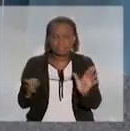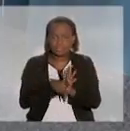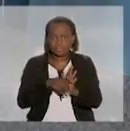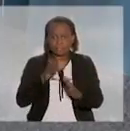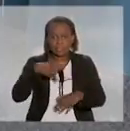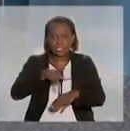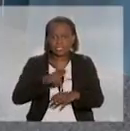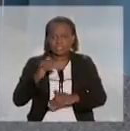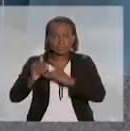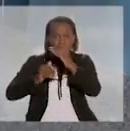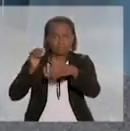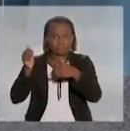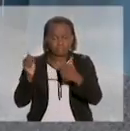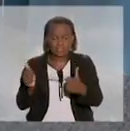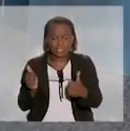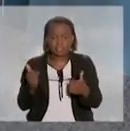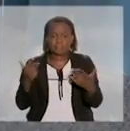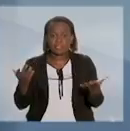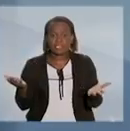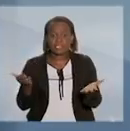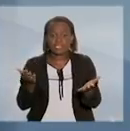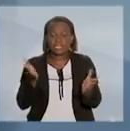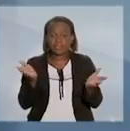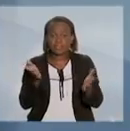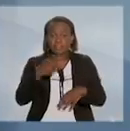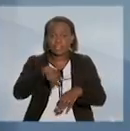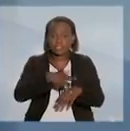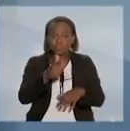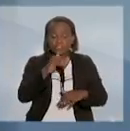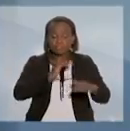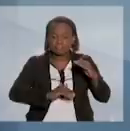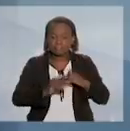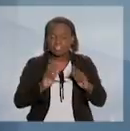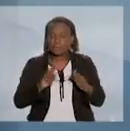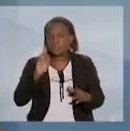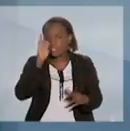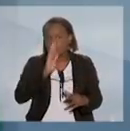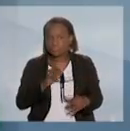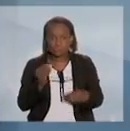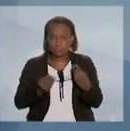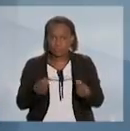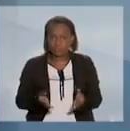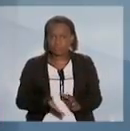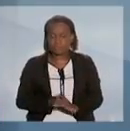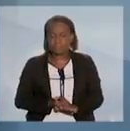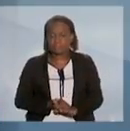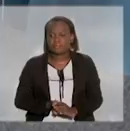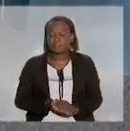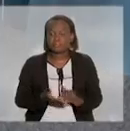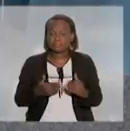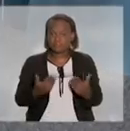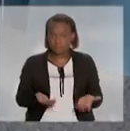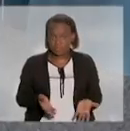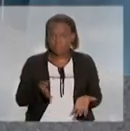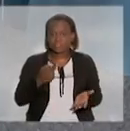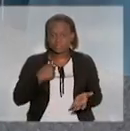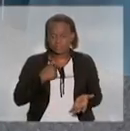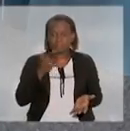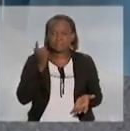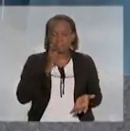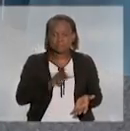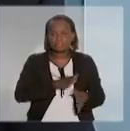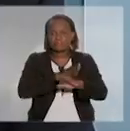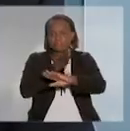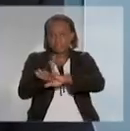países desenvolvidos, Renato? E qual é o quadro em países menos desenvolvidos como o Brasil, por exemplo? Então, eu